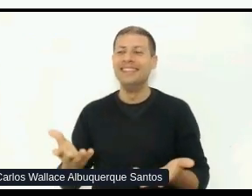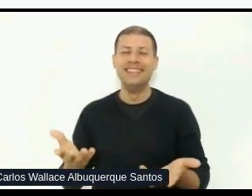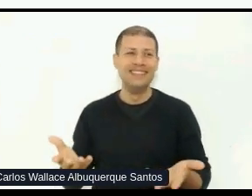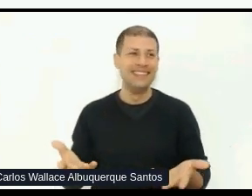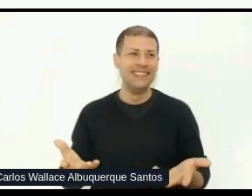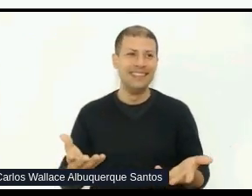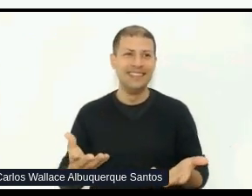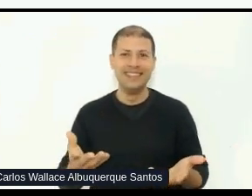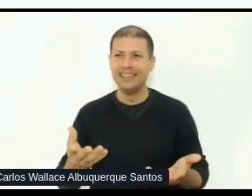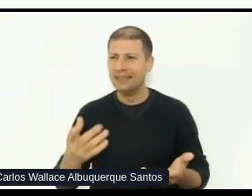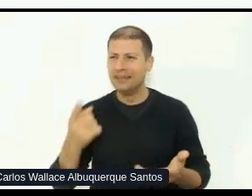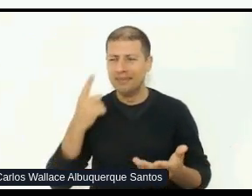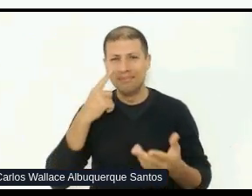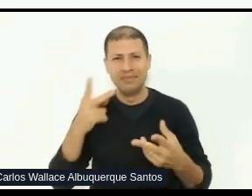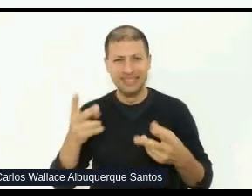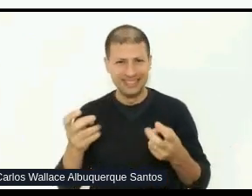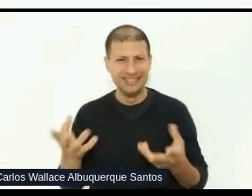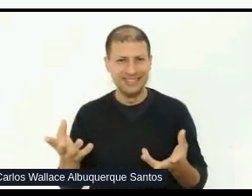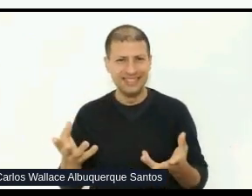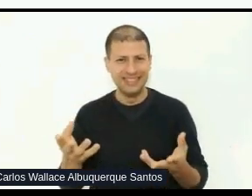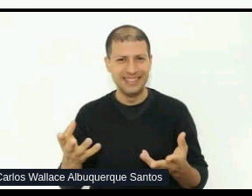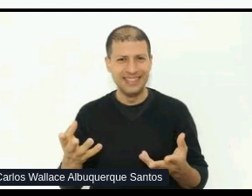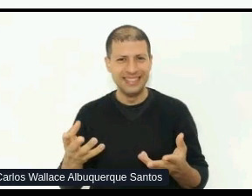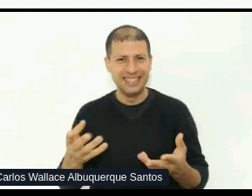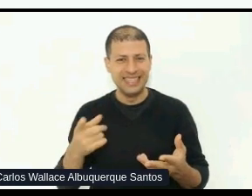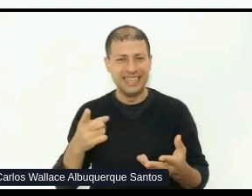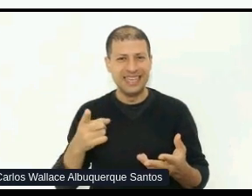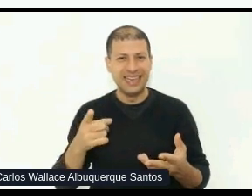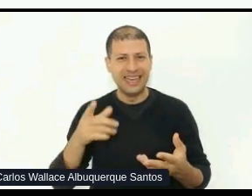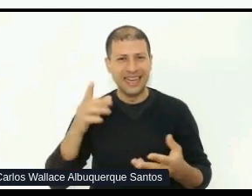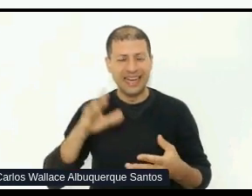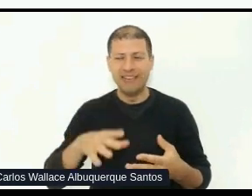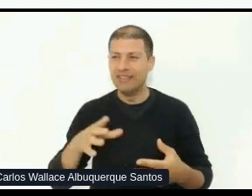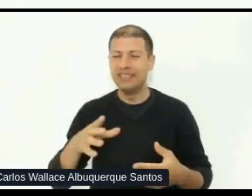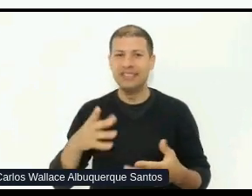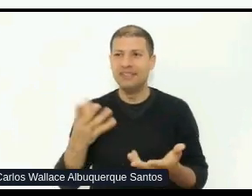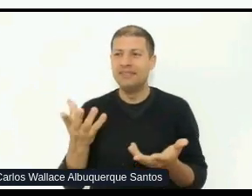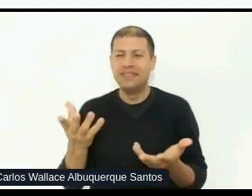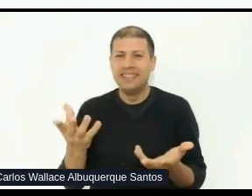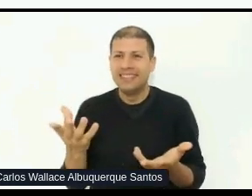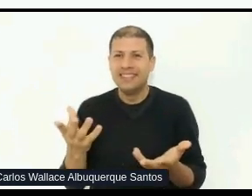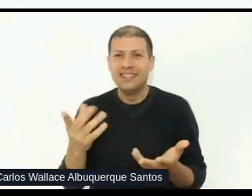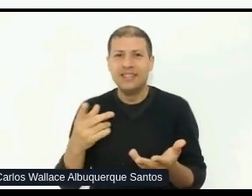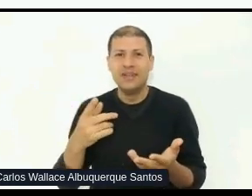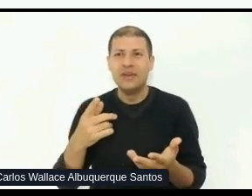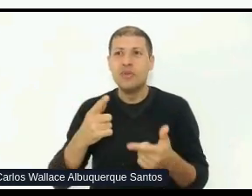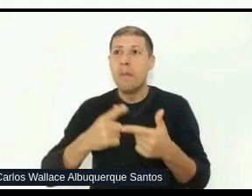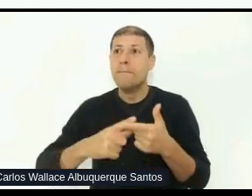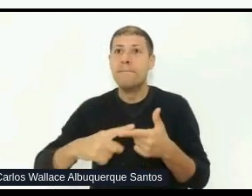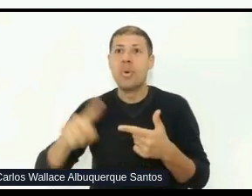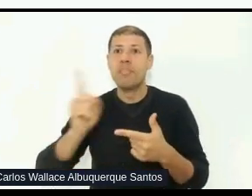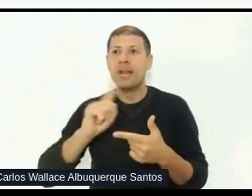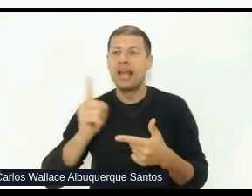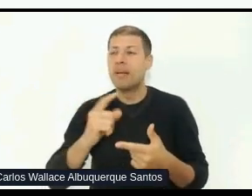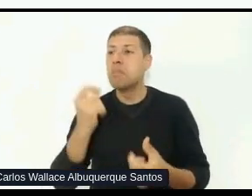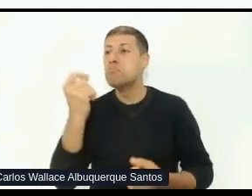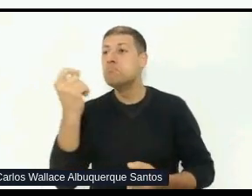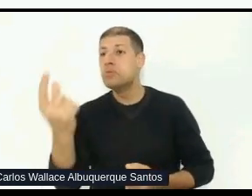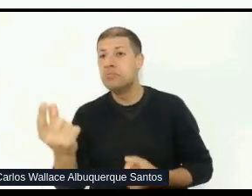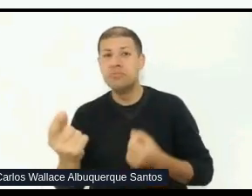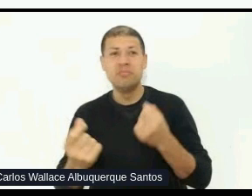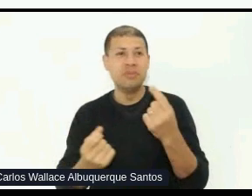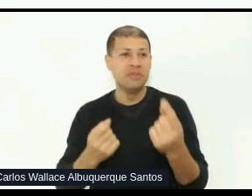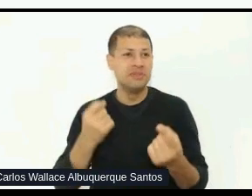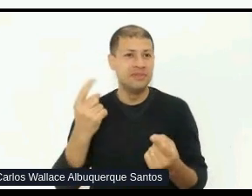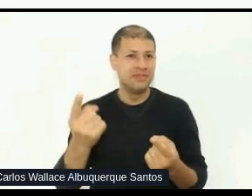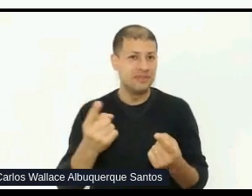Para você perceber que algo muito interessante é que assim, não é um problema pontual da organização